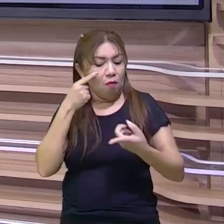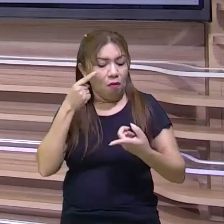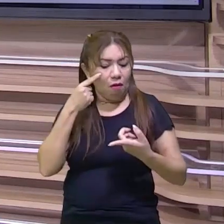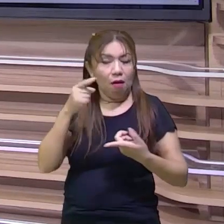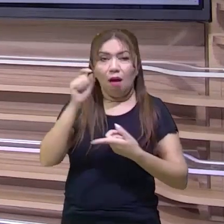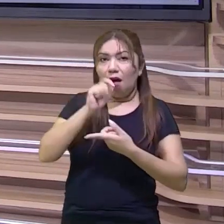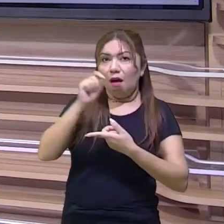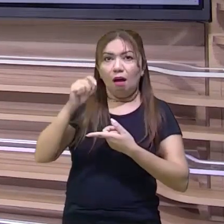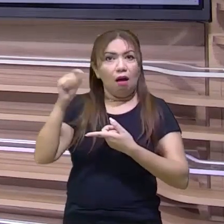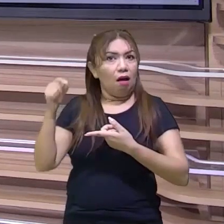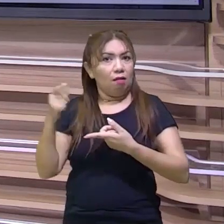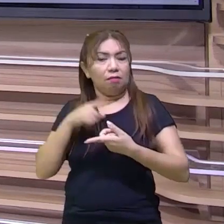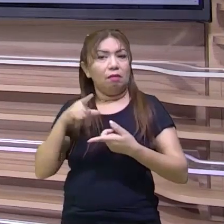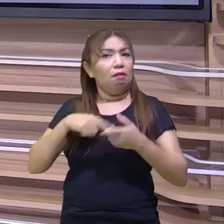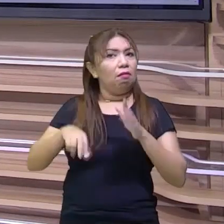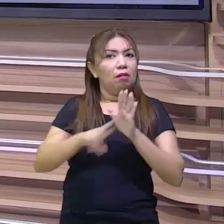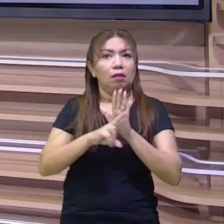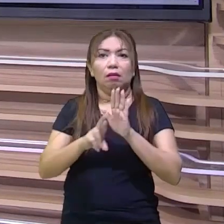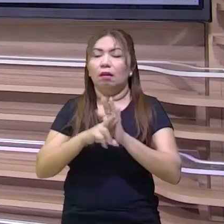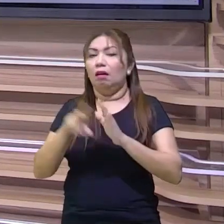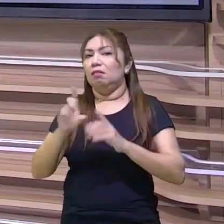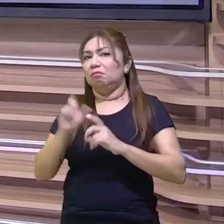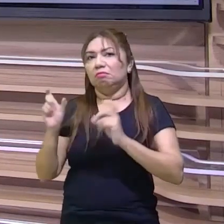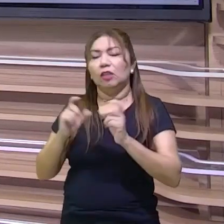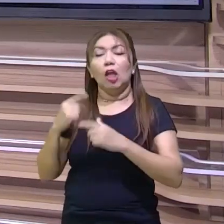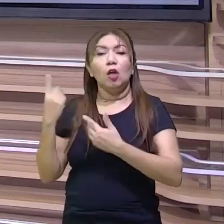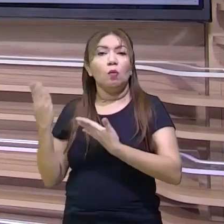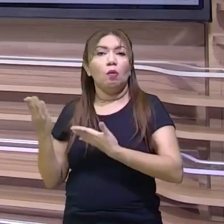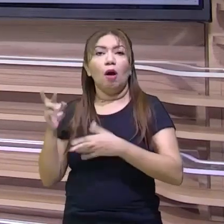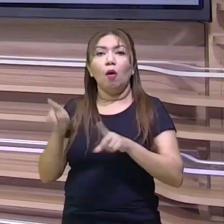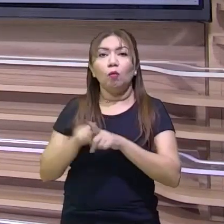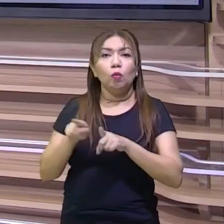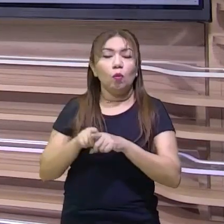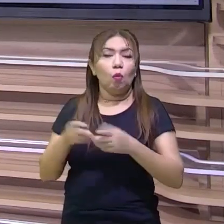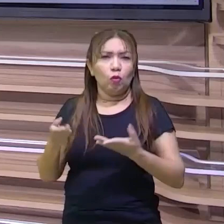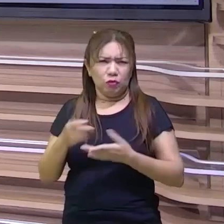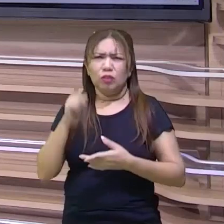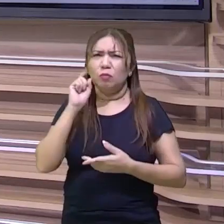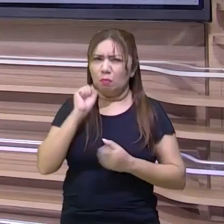paroxítonas e proparoxítonas. Da mesma forma que a gente fez a atividade aqui, vocês podem